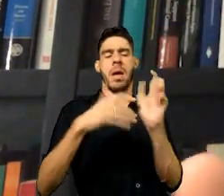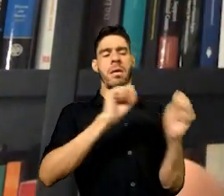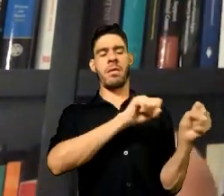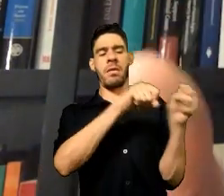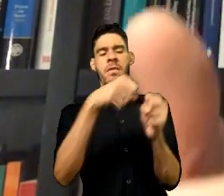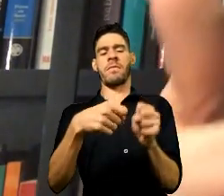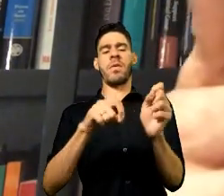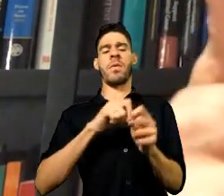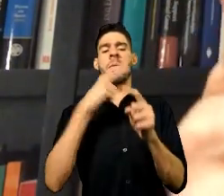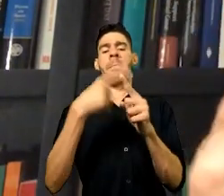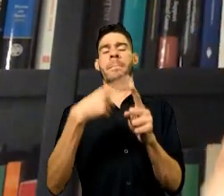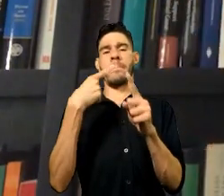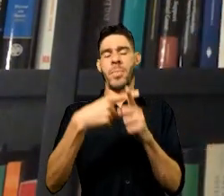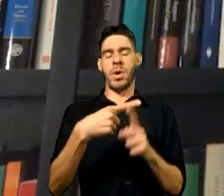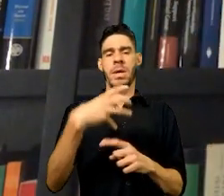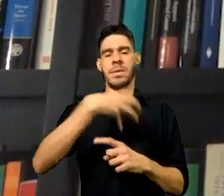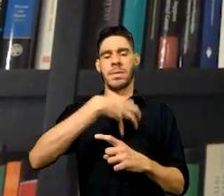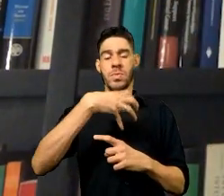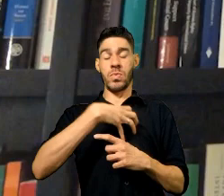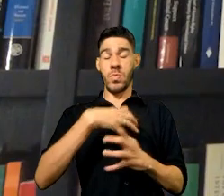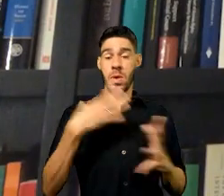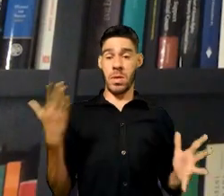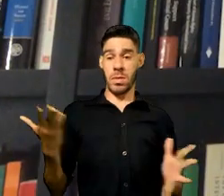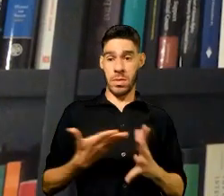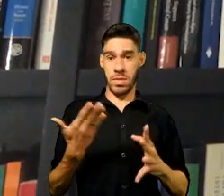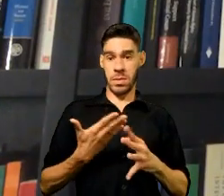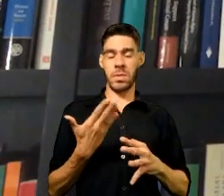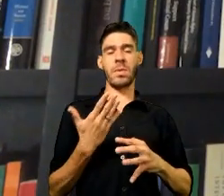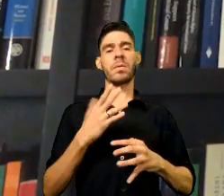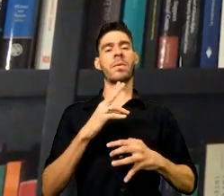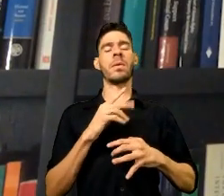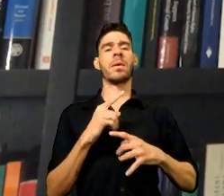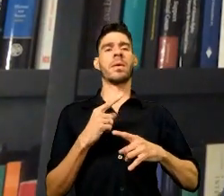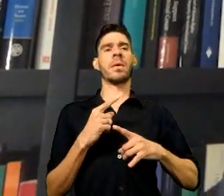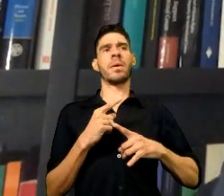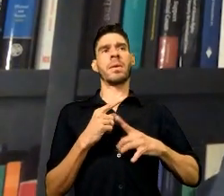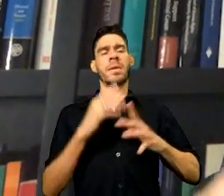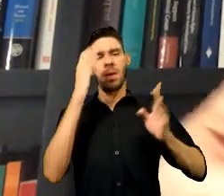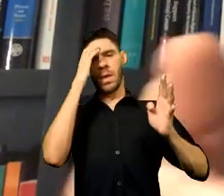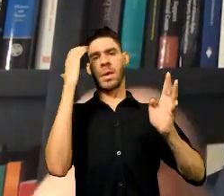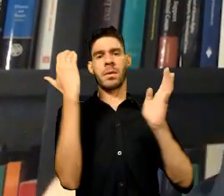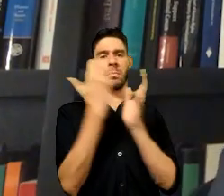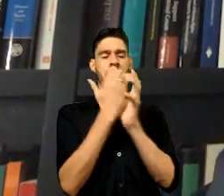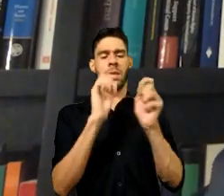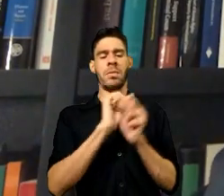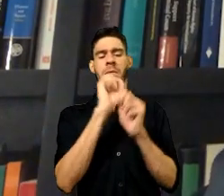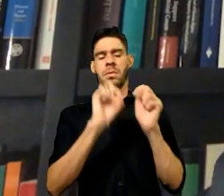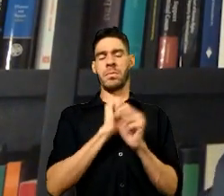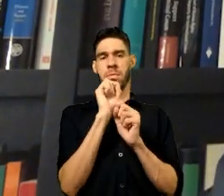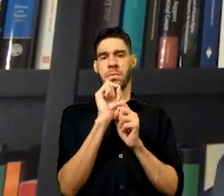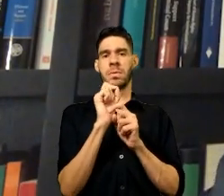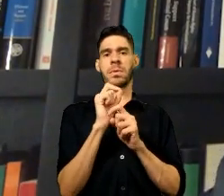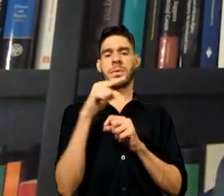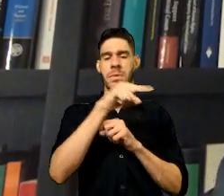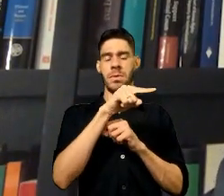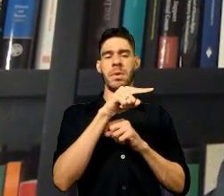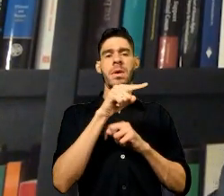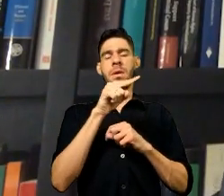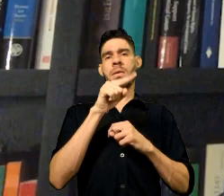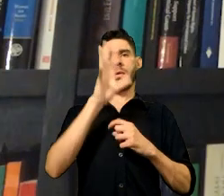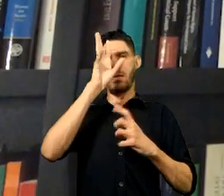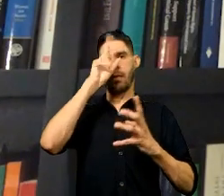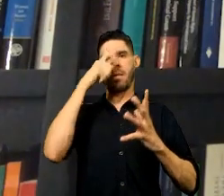que reforçariam a excepcionalidade deste ato. E no cumprimento